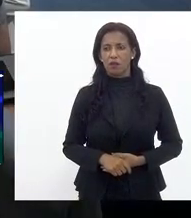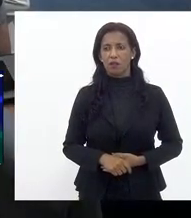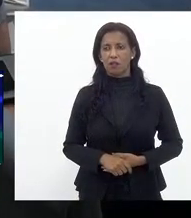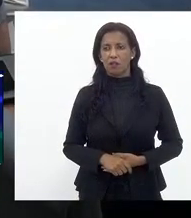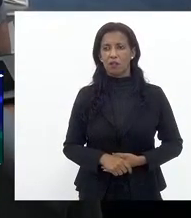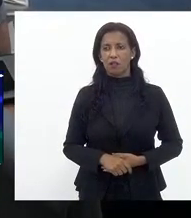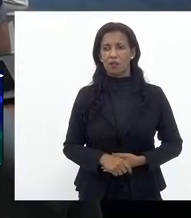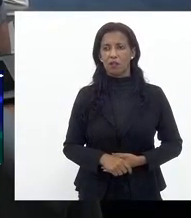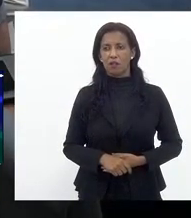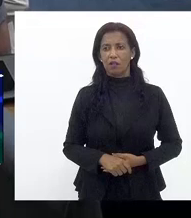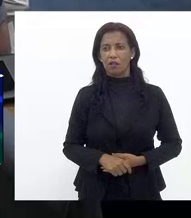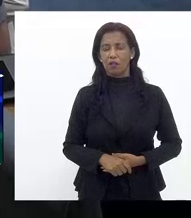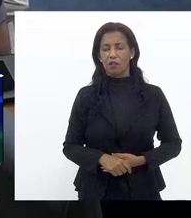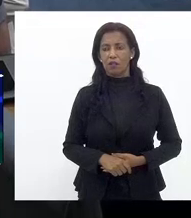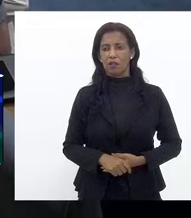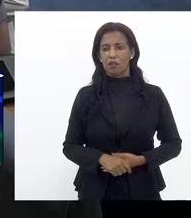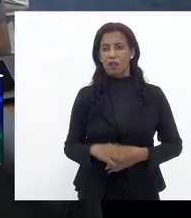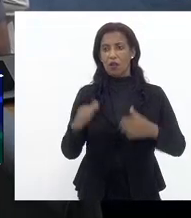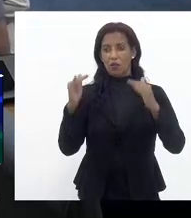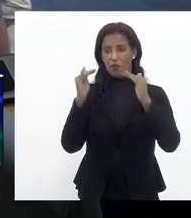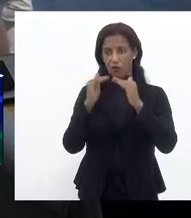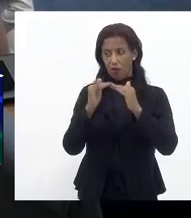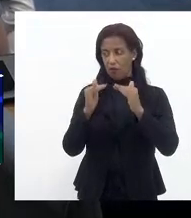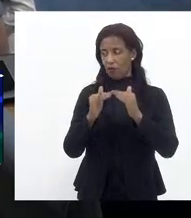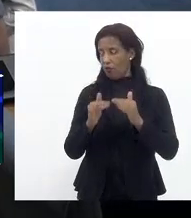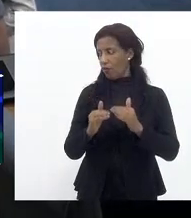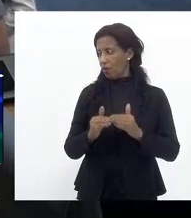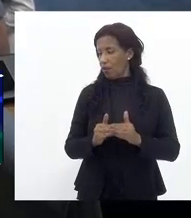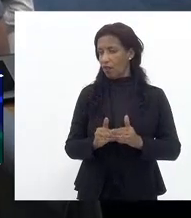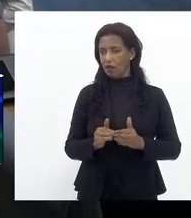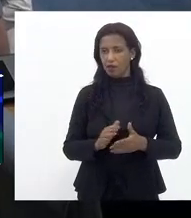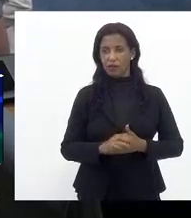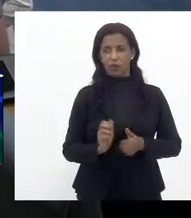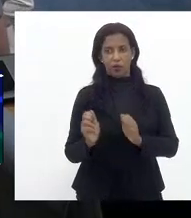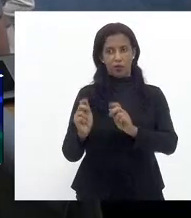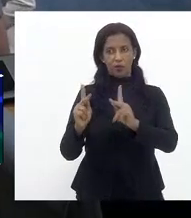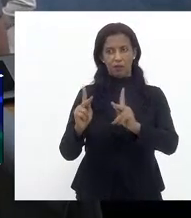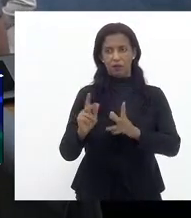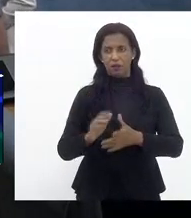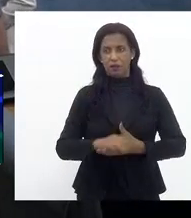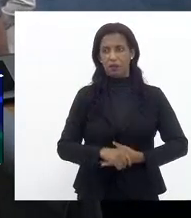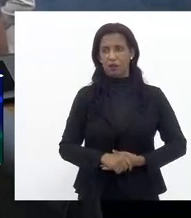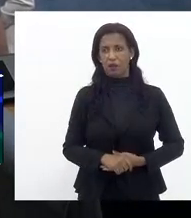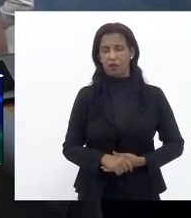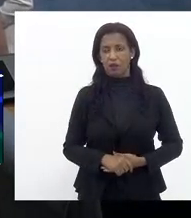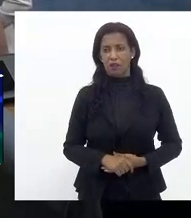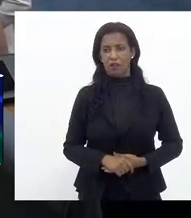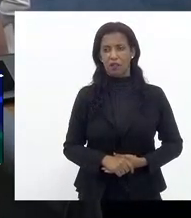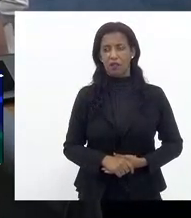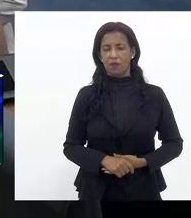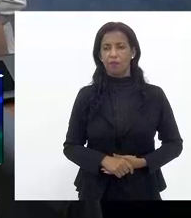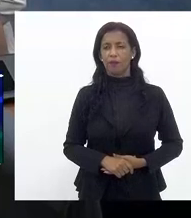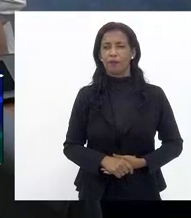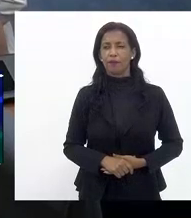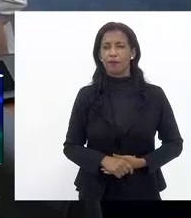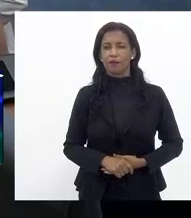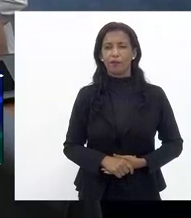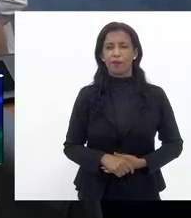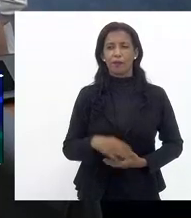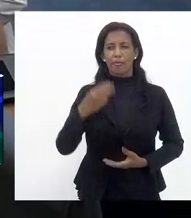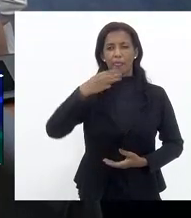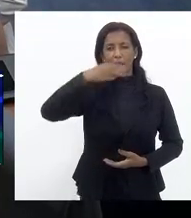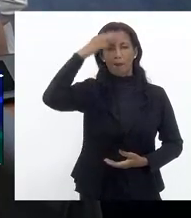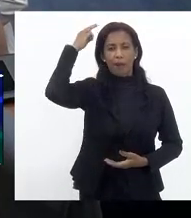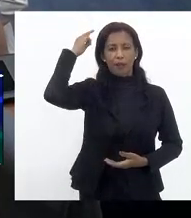Parecer favorável. Favorável, ok. Ok. Pela Comissão de Orçamento, deputado Márcio